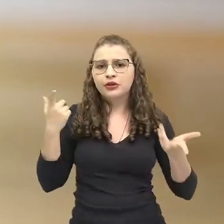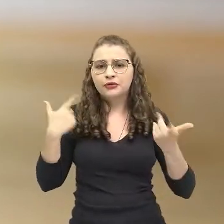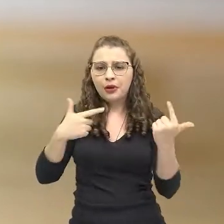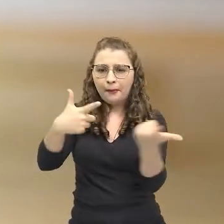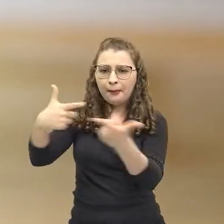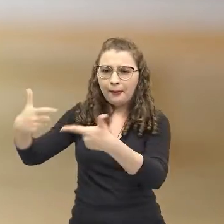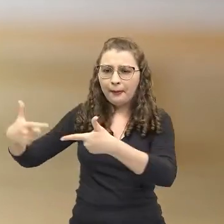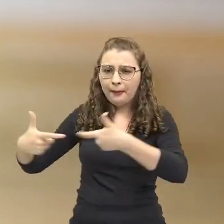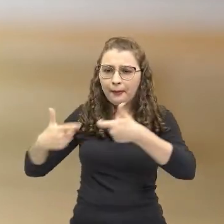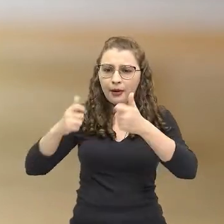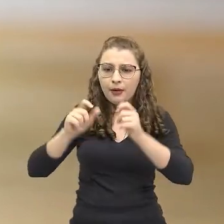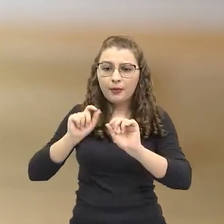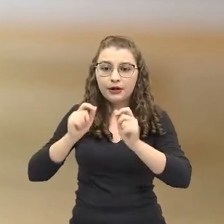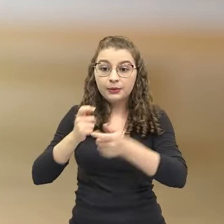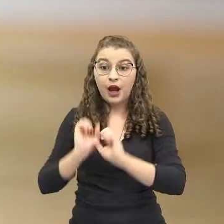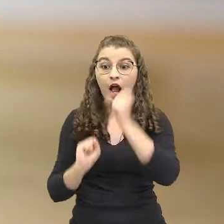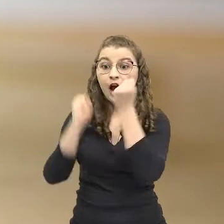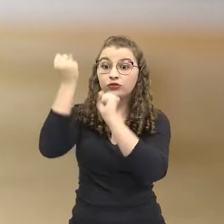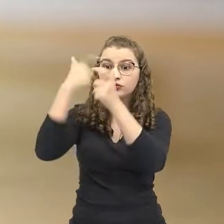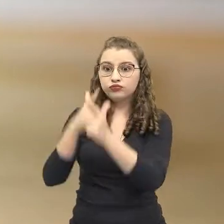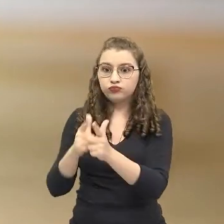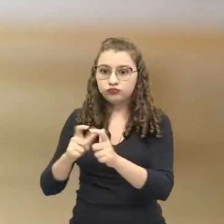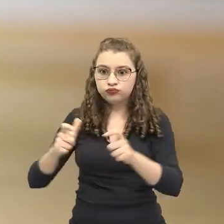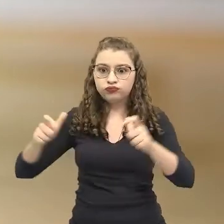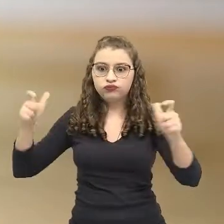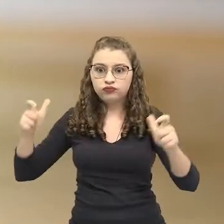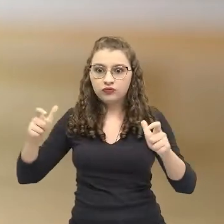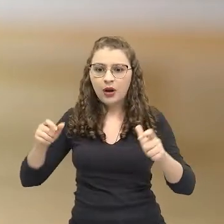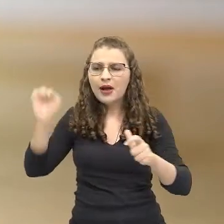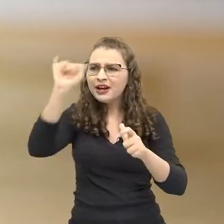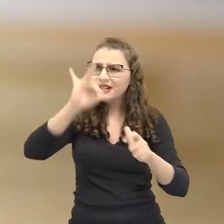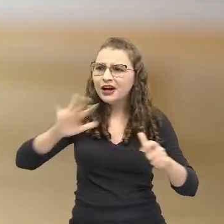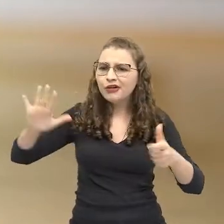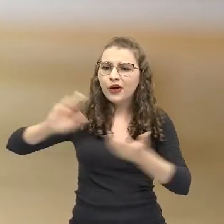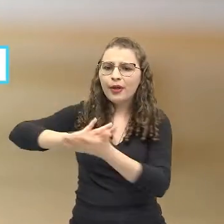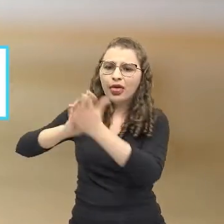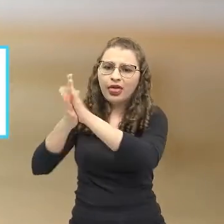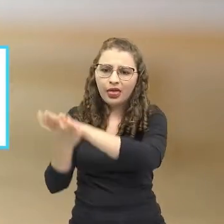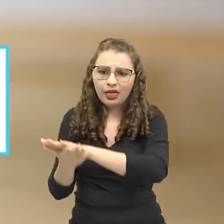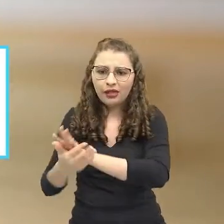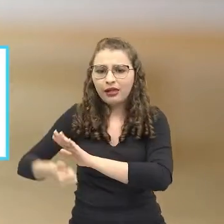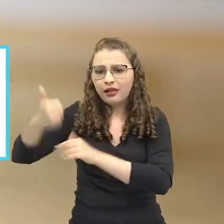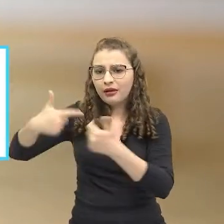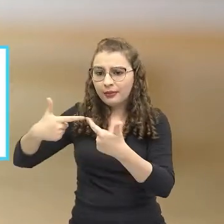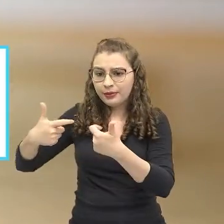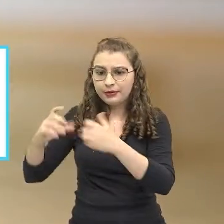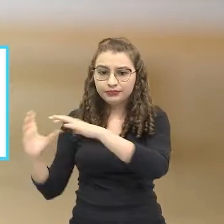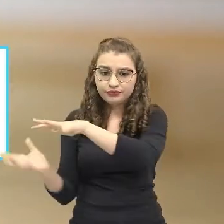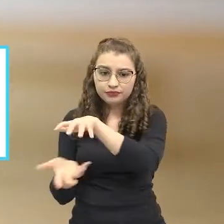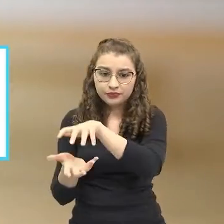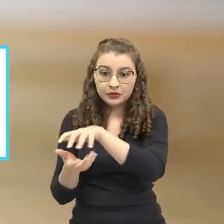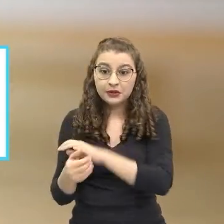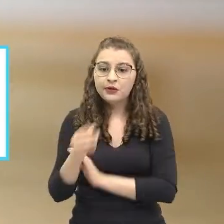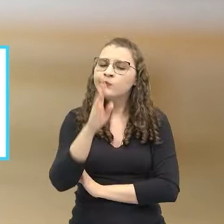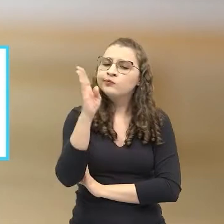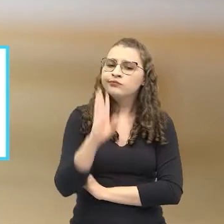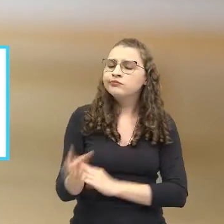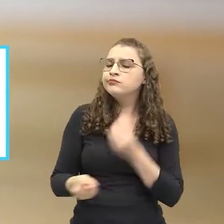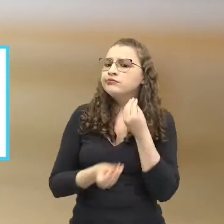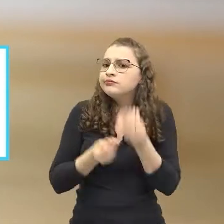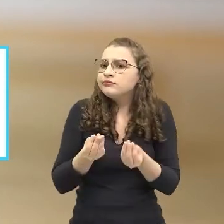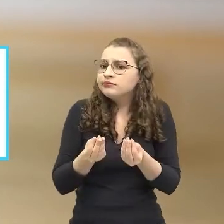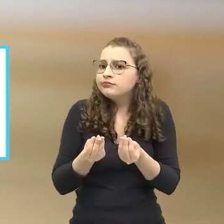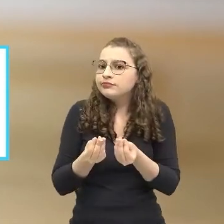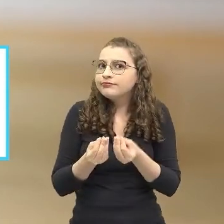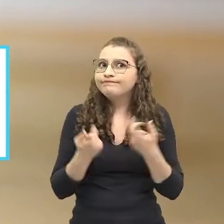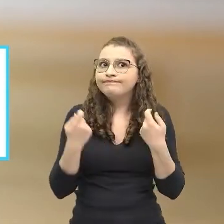nessa questão do crescimento industrial e a Europa estava arrasada por conta da Primeira Guerra, né? O Brasil, de certa forma, foi forçado a começar